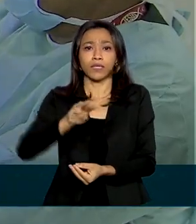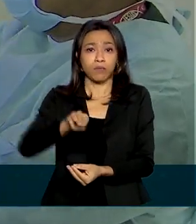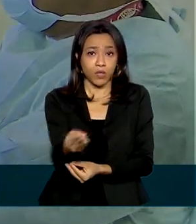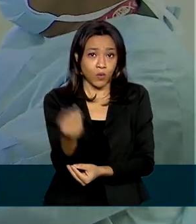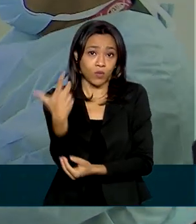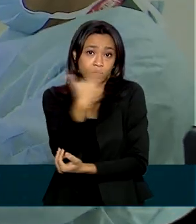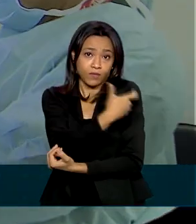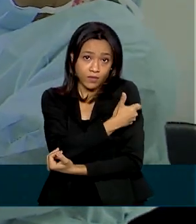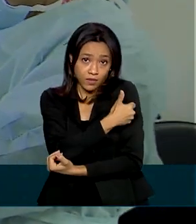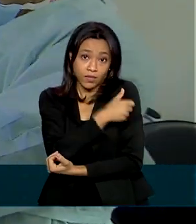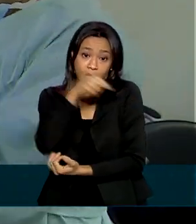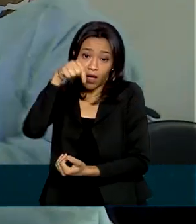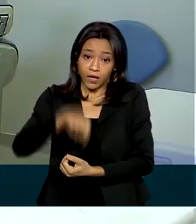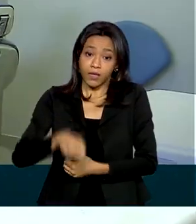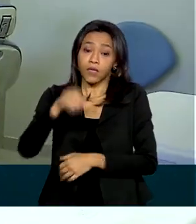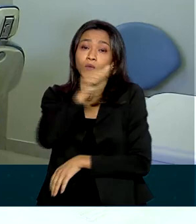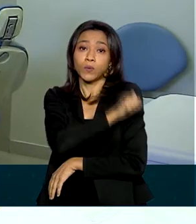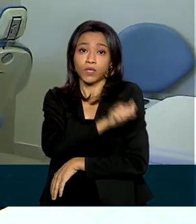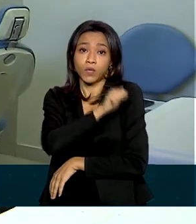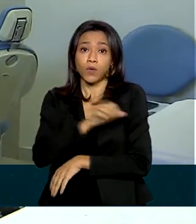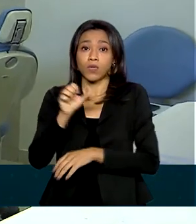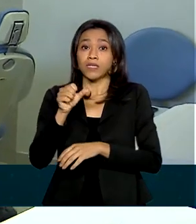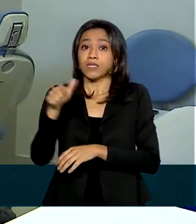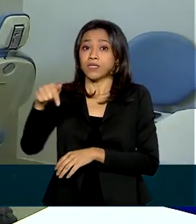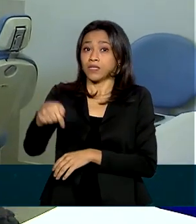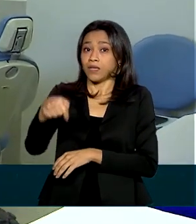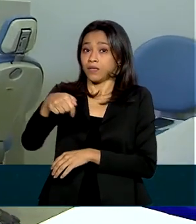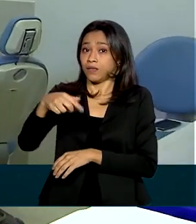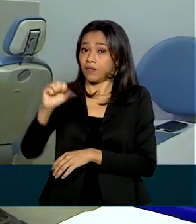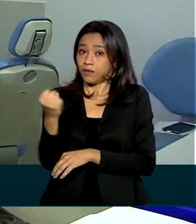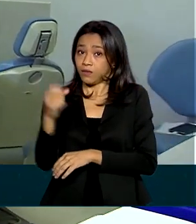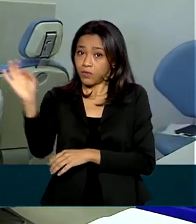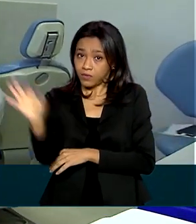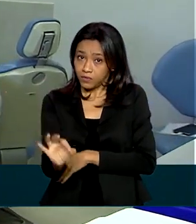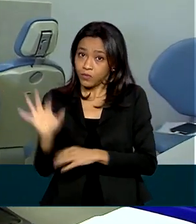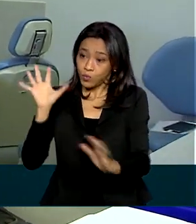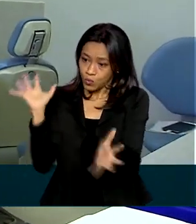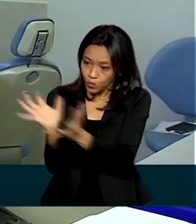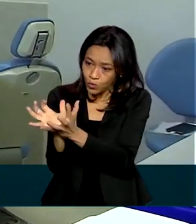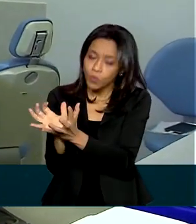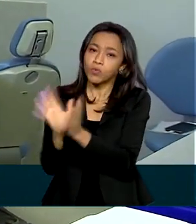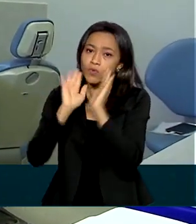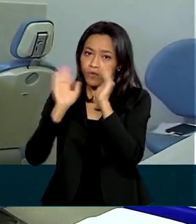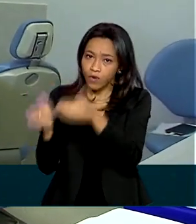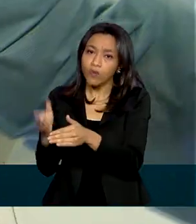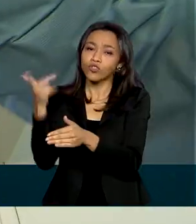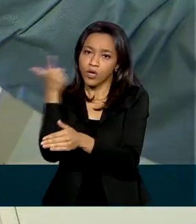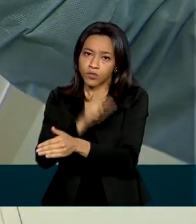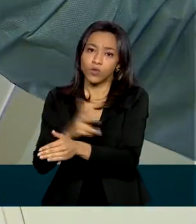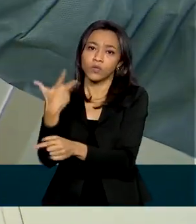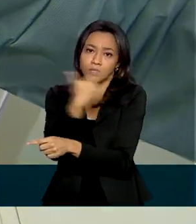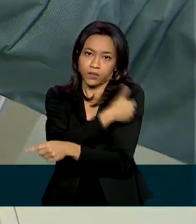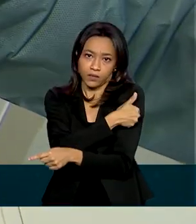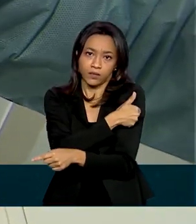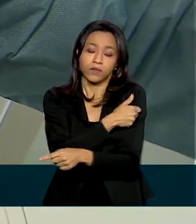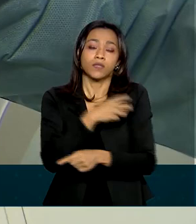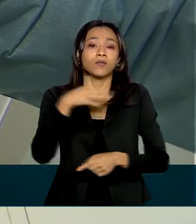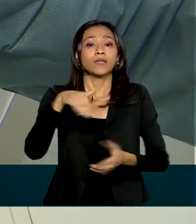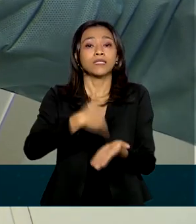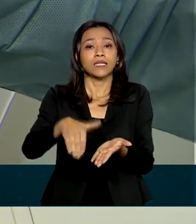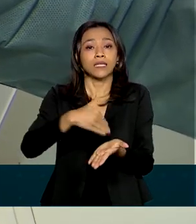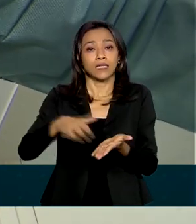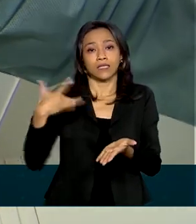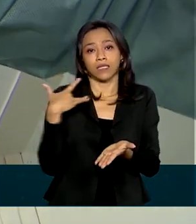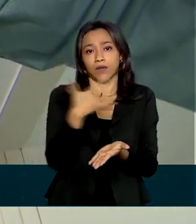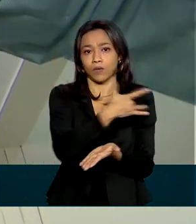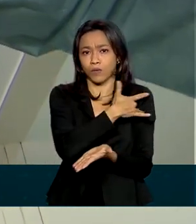rio até esta terça 78 por cento do público prioritário tinha tomado a vacina segundo a secretaria municipal de